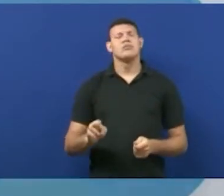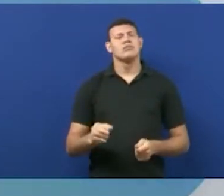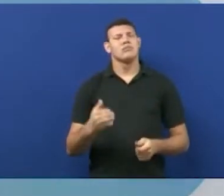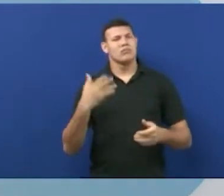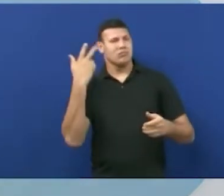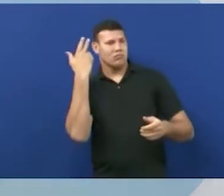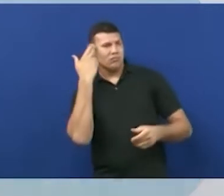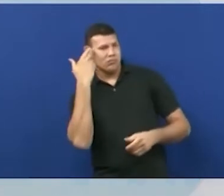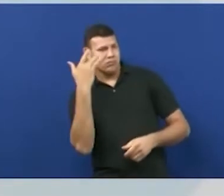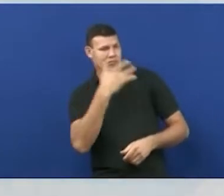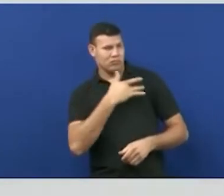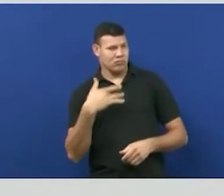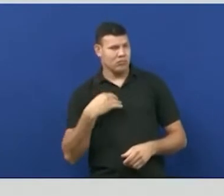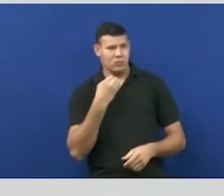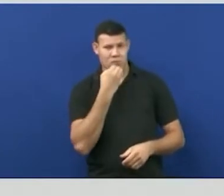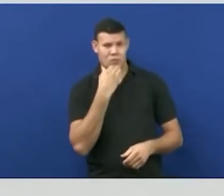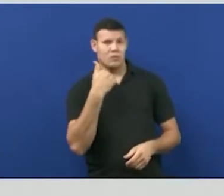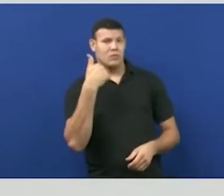a imagem.